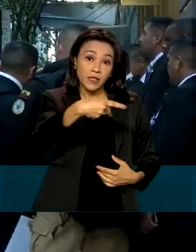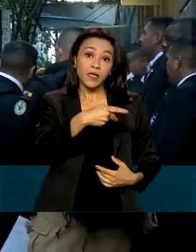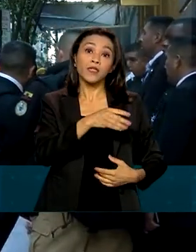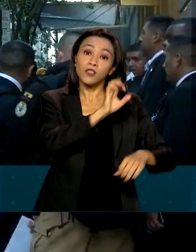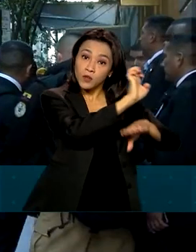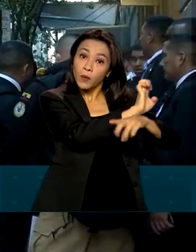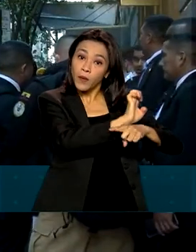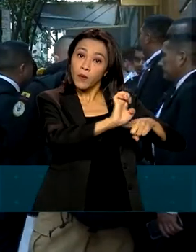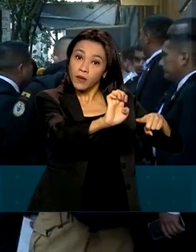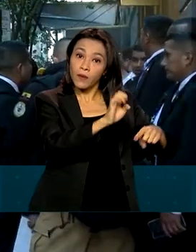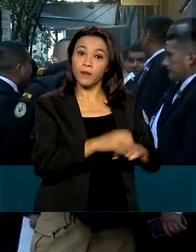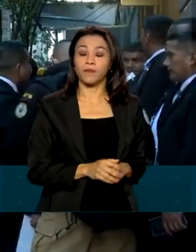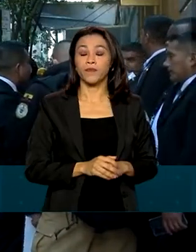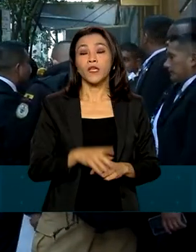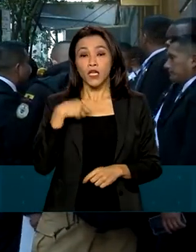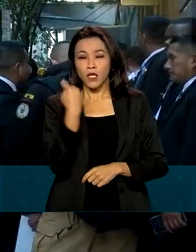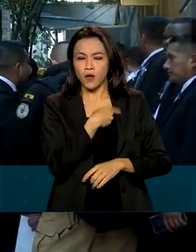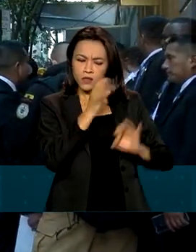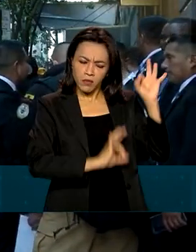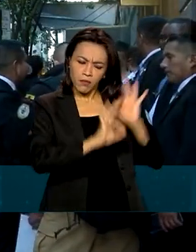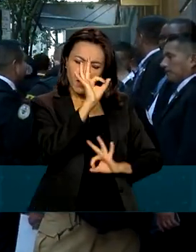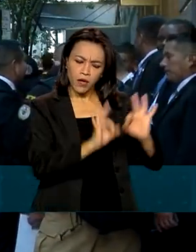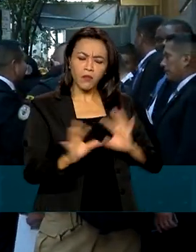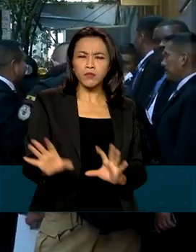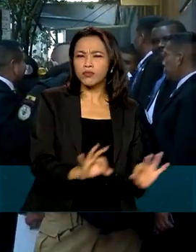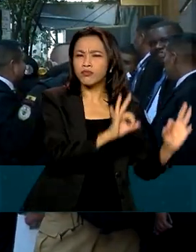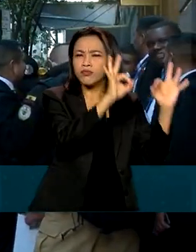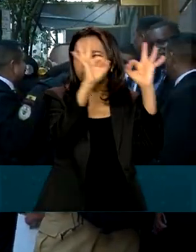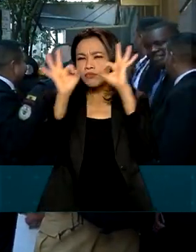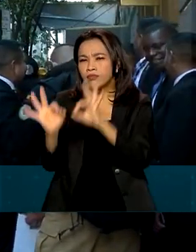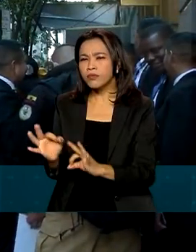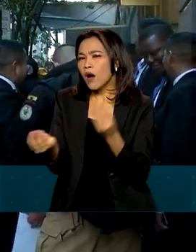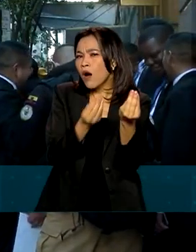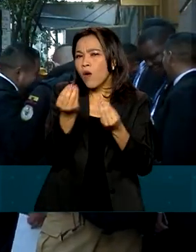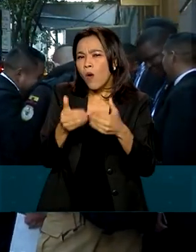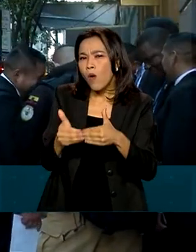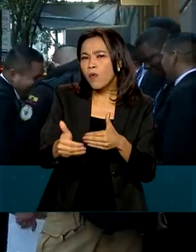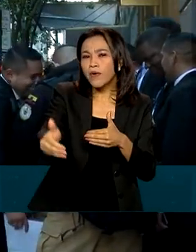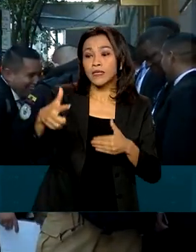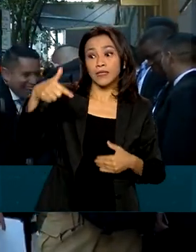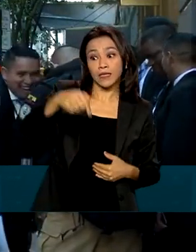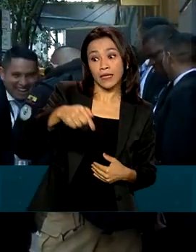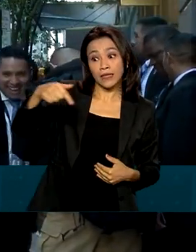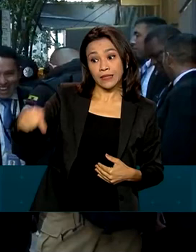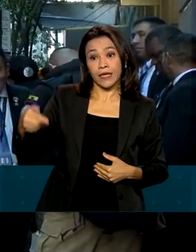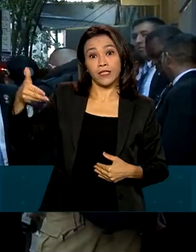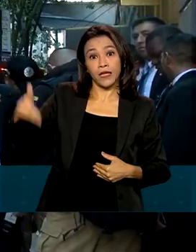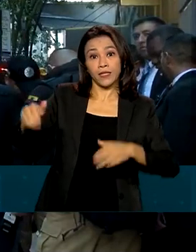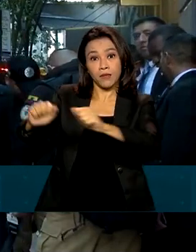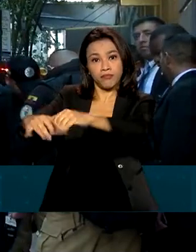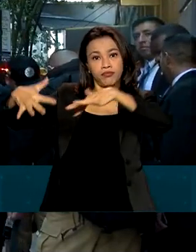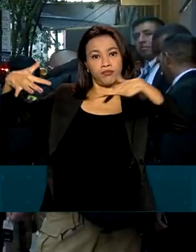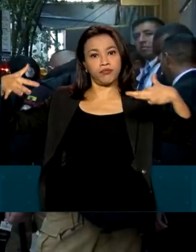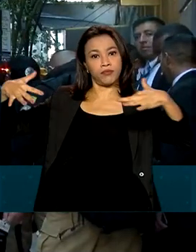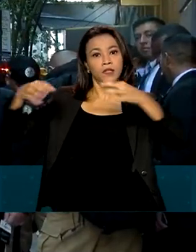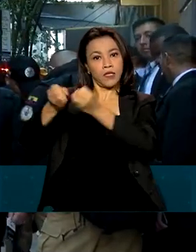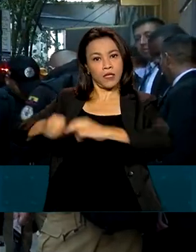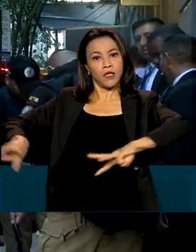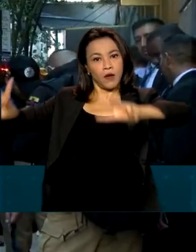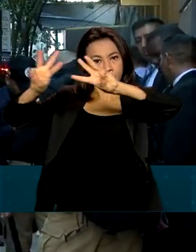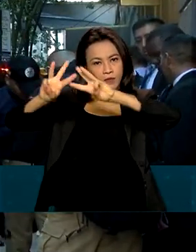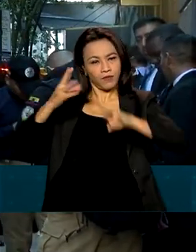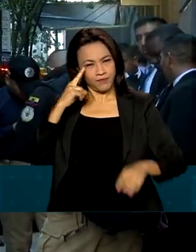nós preparamos uma reportagem sobre a expectativa para essa edição de número 77 da Assembleia Geral da